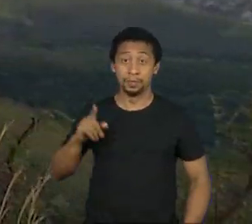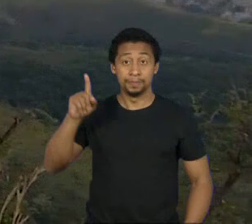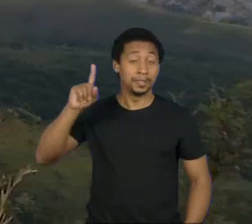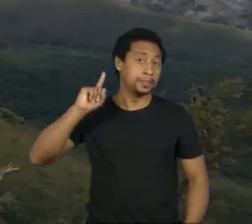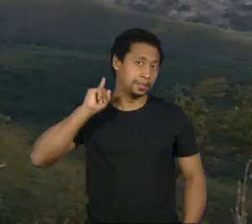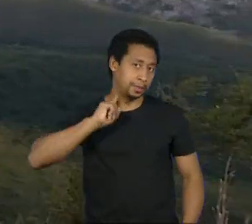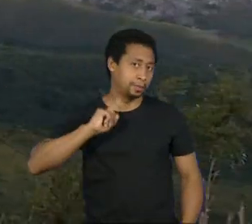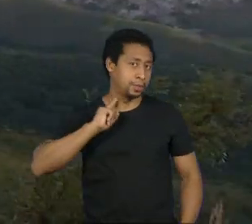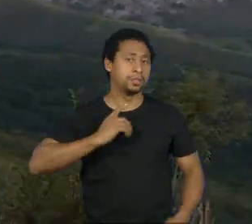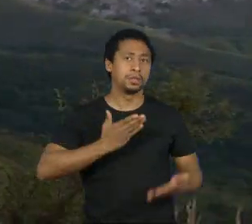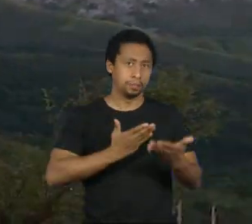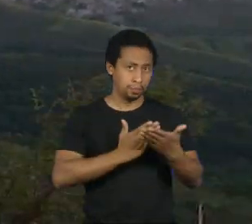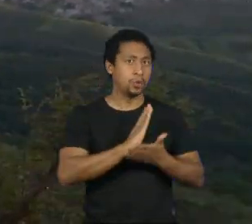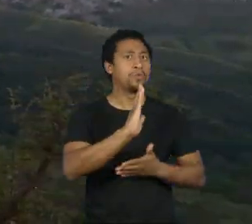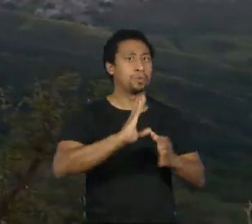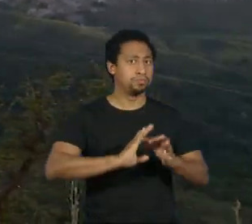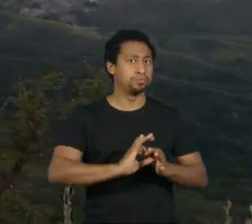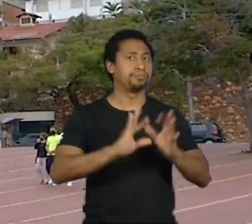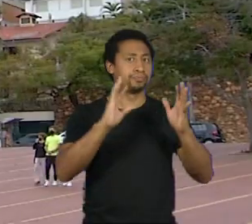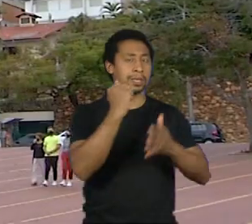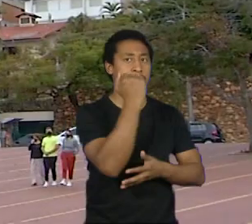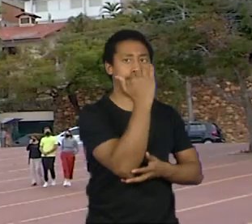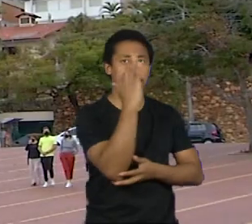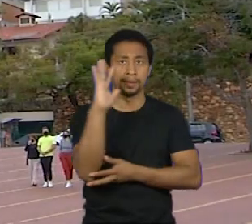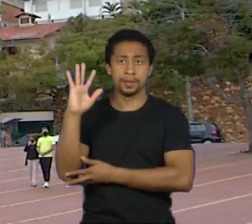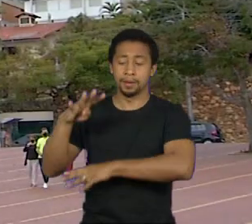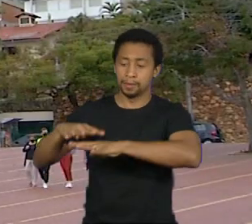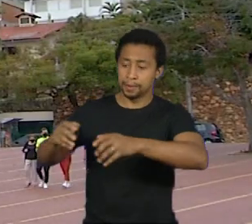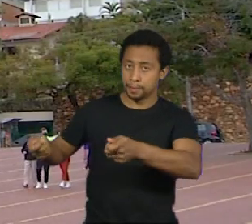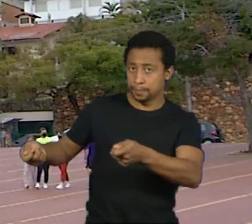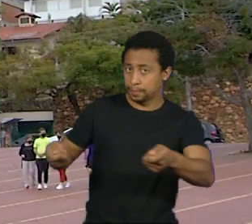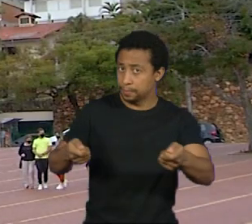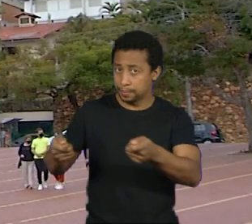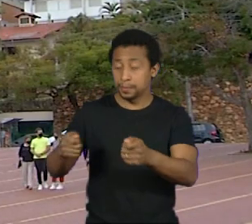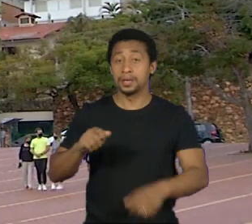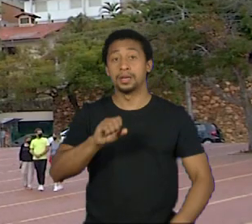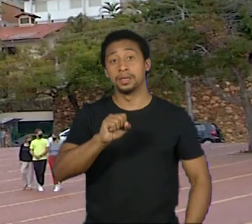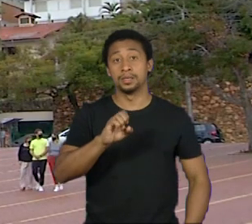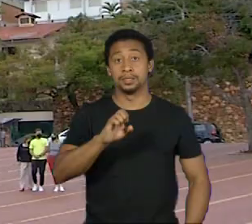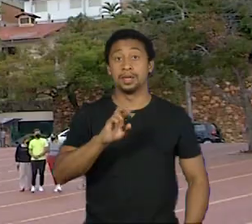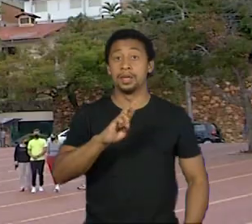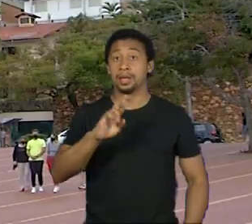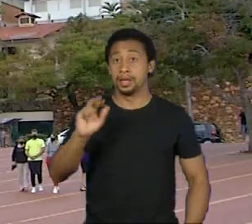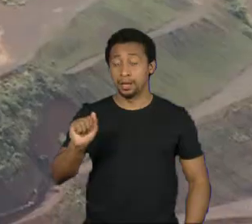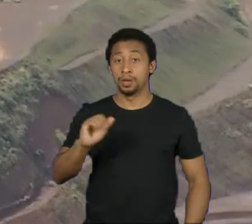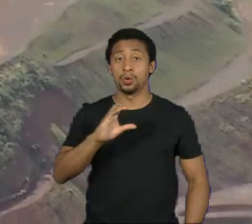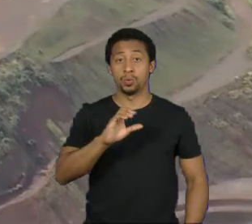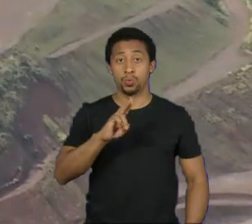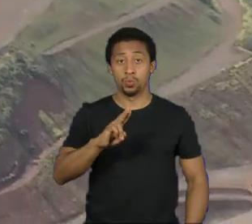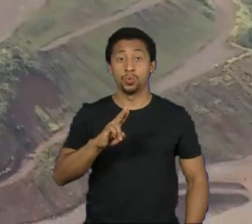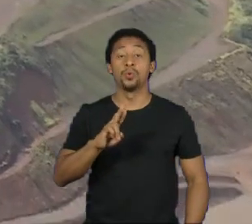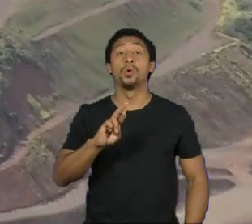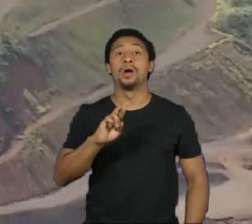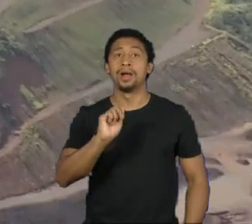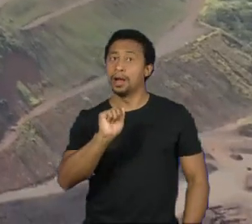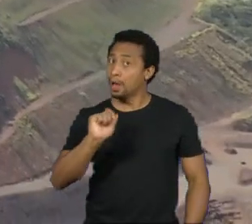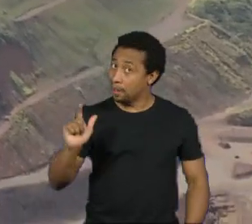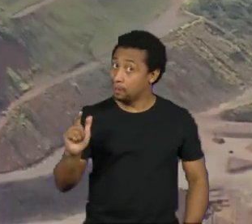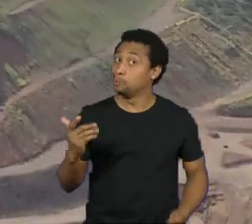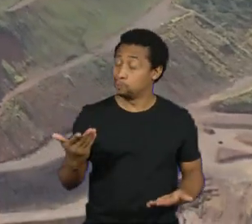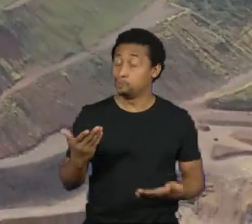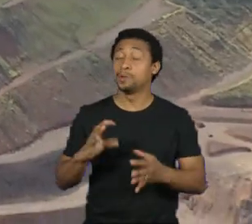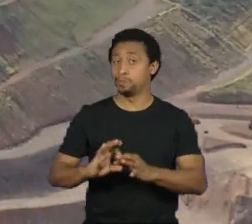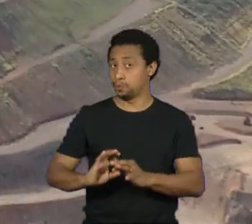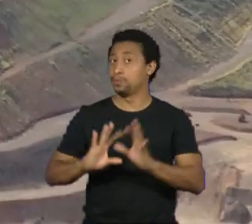aprovou licença ambiental para mineração na Serra do Curral, símbolo de Belo Horizonte. O projeto prevê a